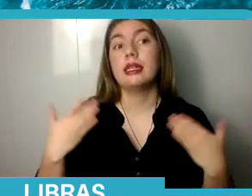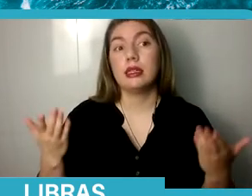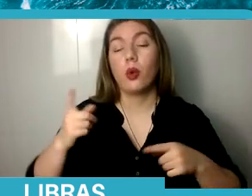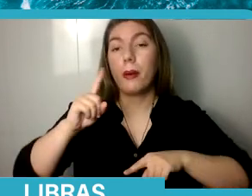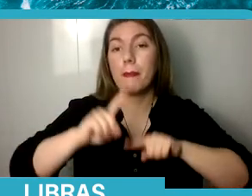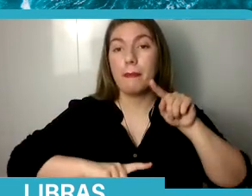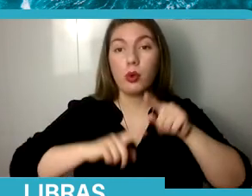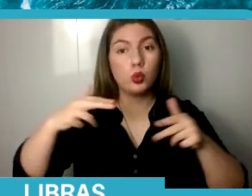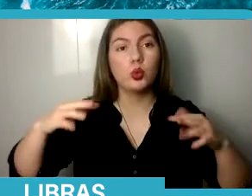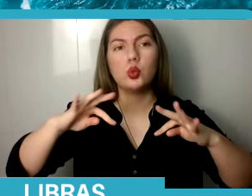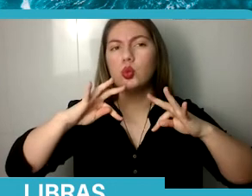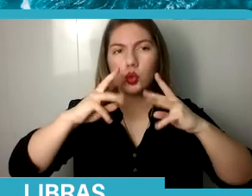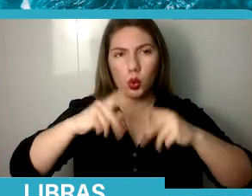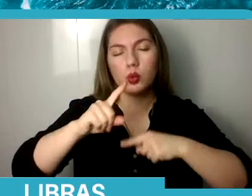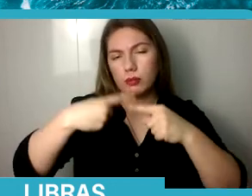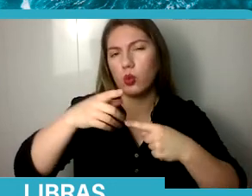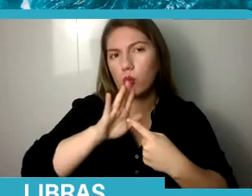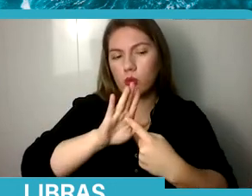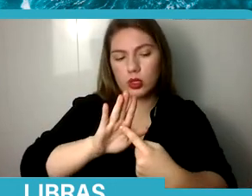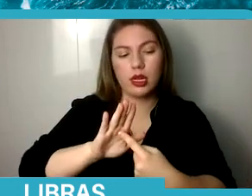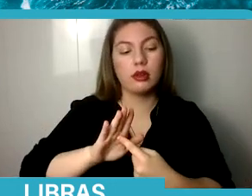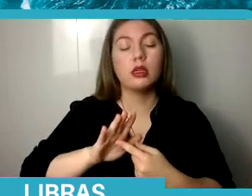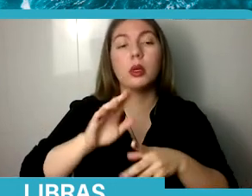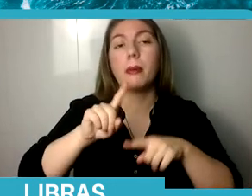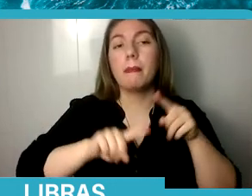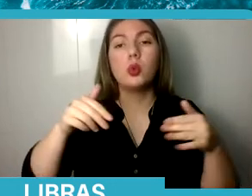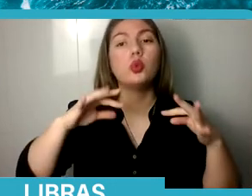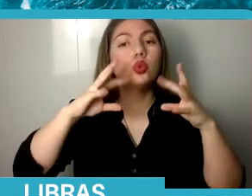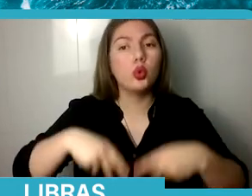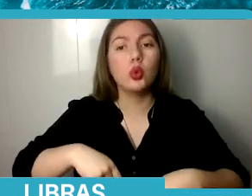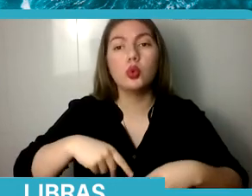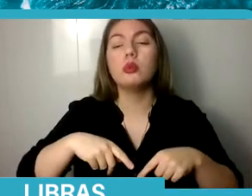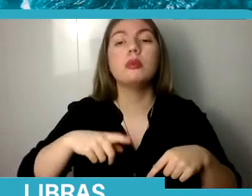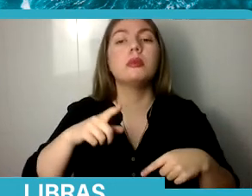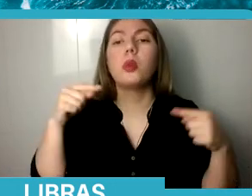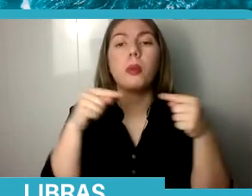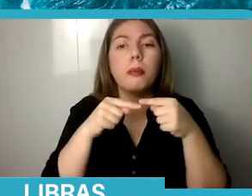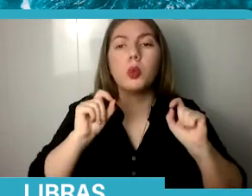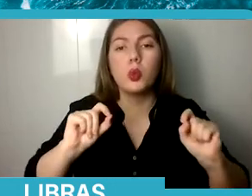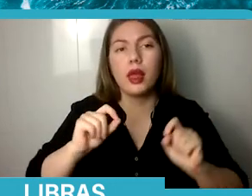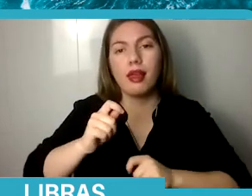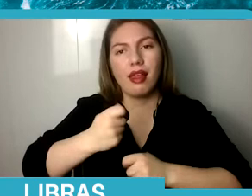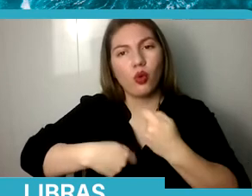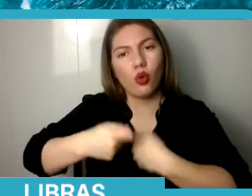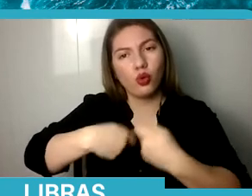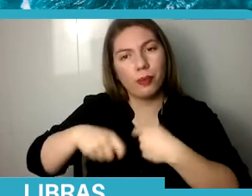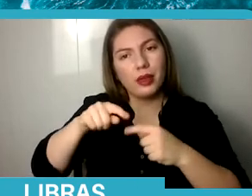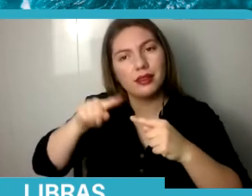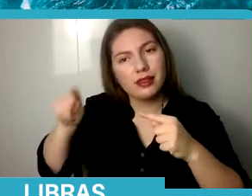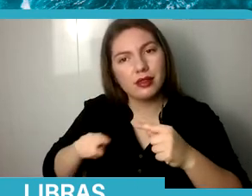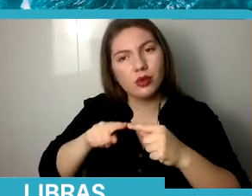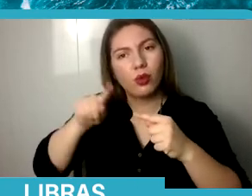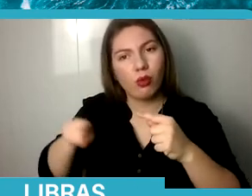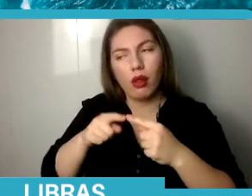produtos que vocês vão ver um pouquinho daqui a pouco são baseados na economia circular quando a gente começou em 2015 importante